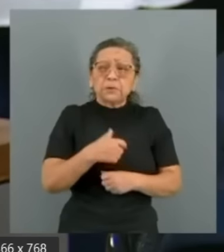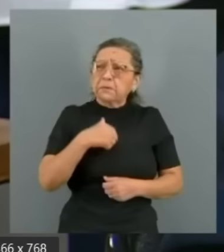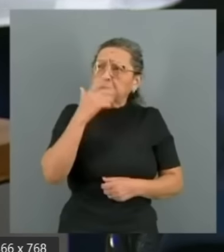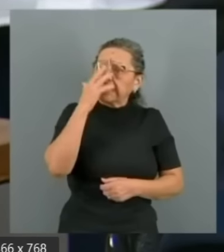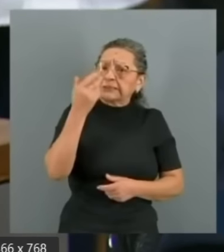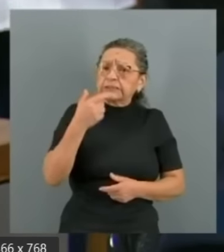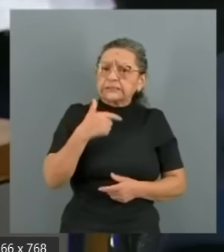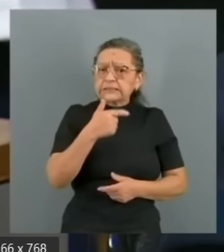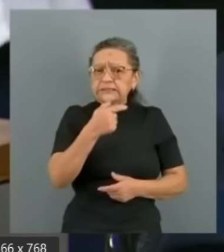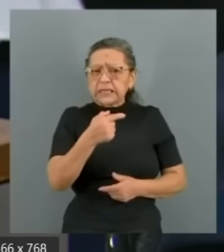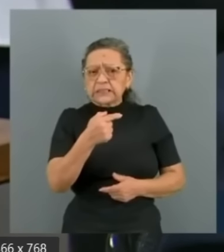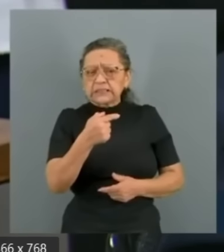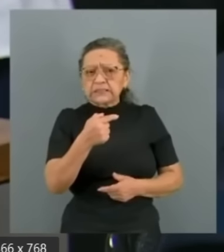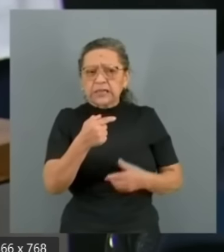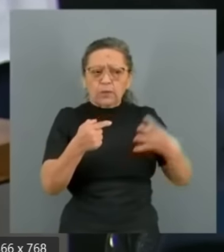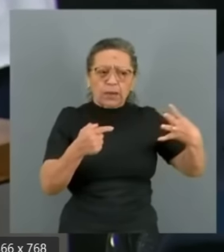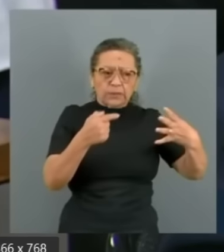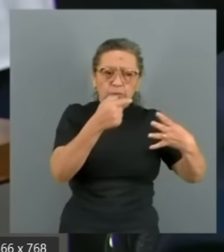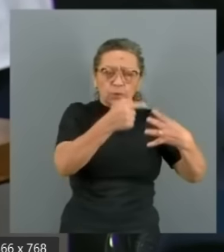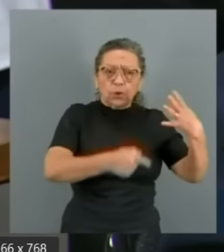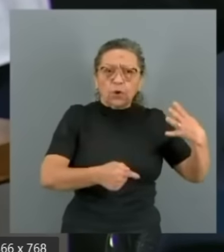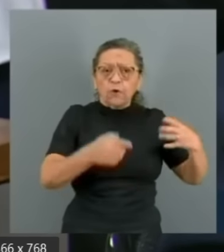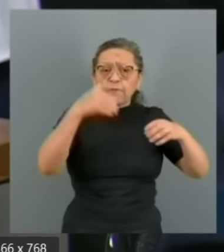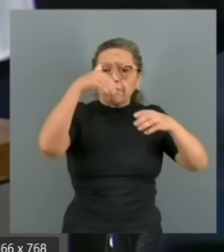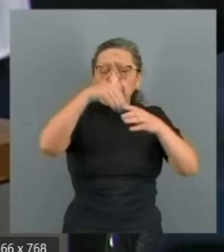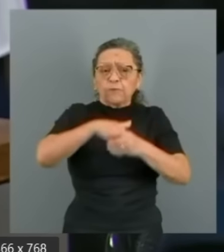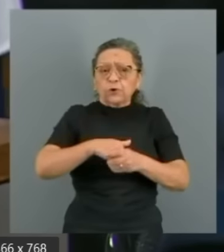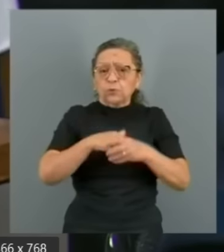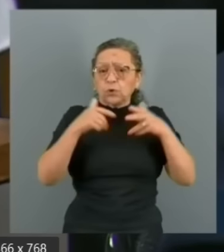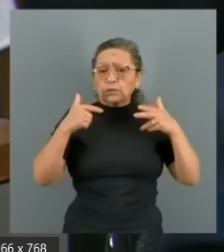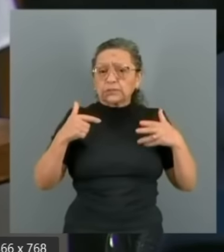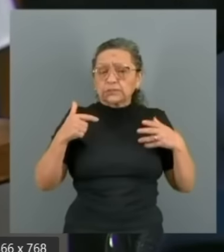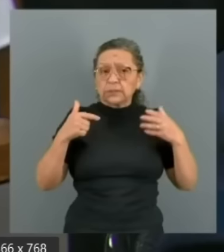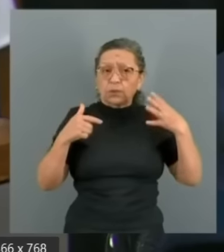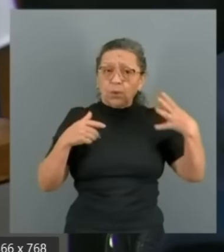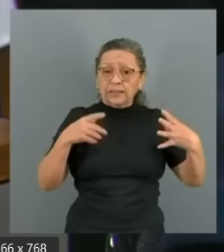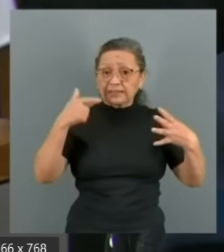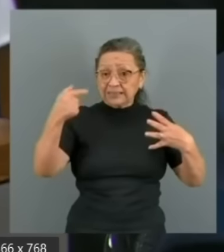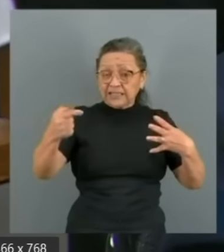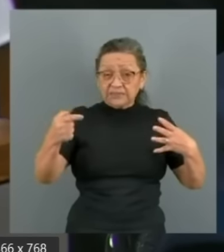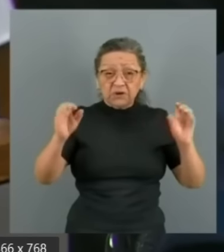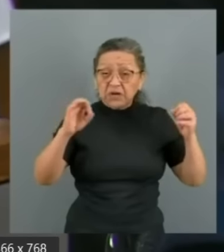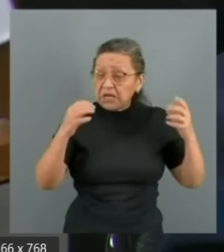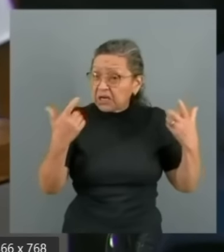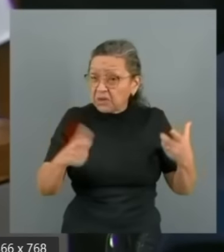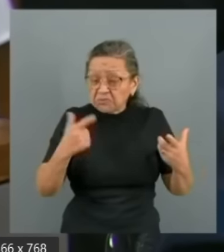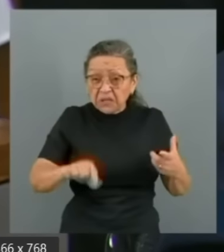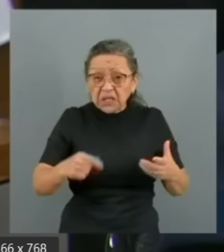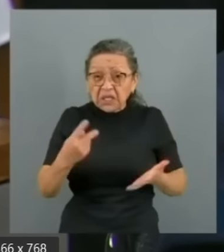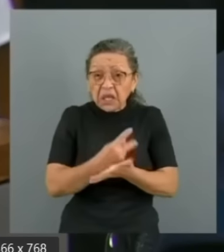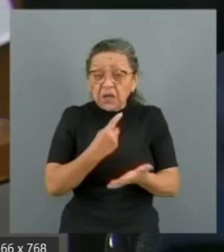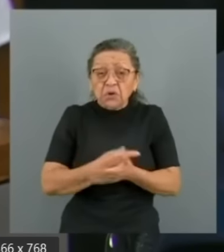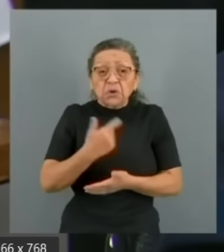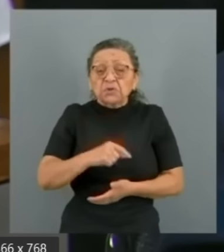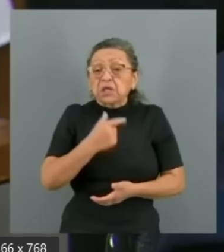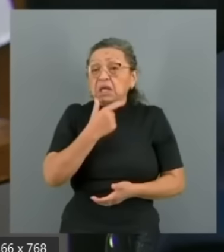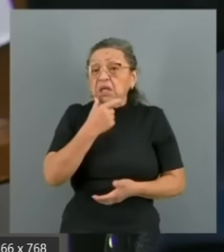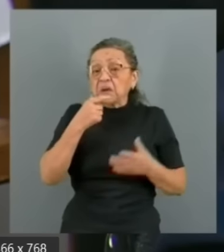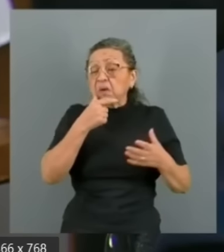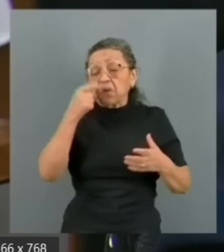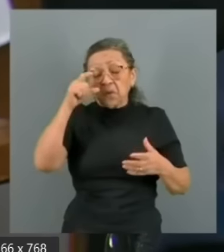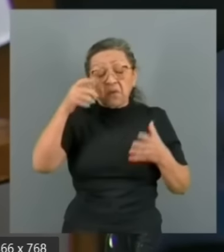foi por 7-4, que não há conflito de interesse, que não há ilegalidade quando um cônjuge ou um